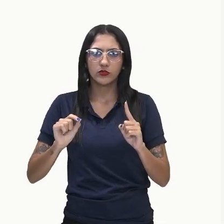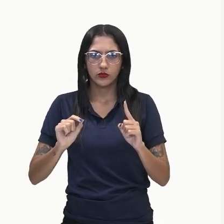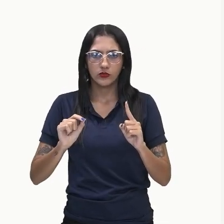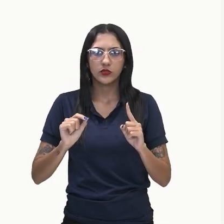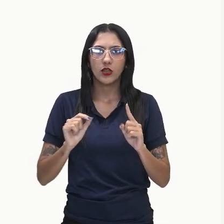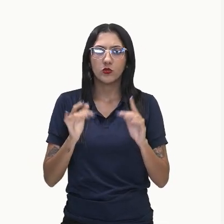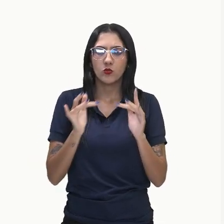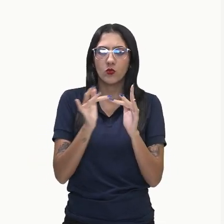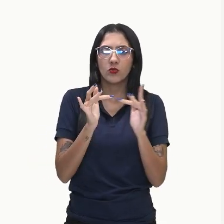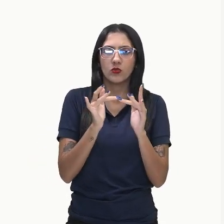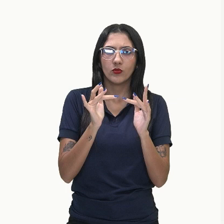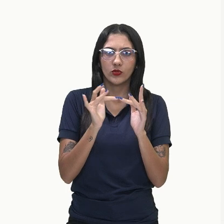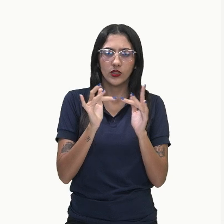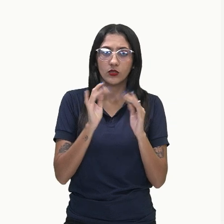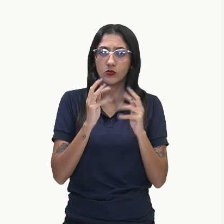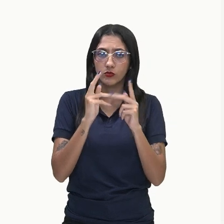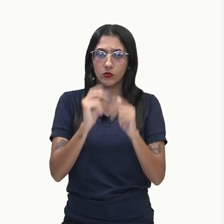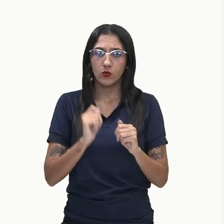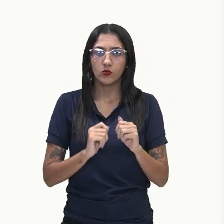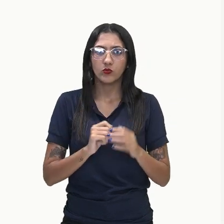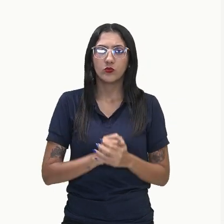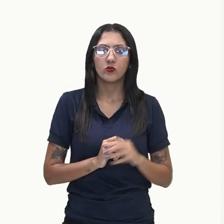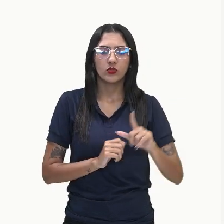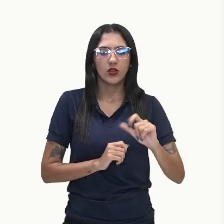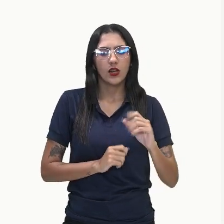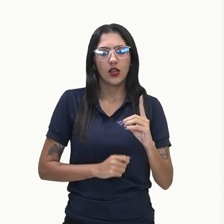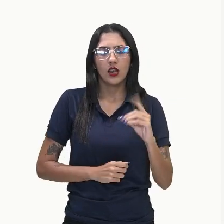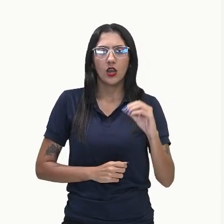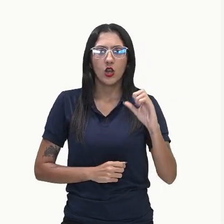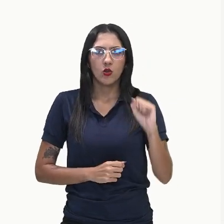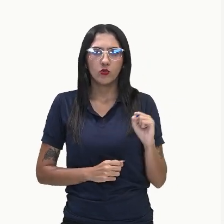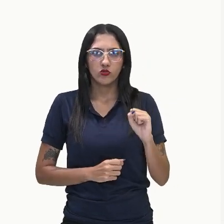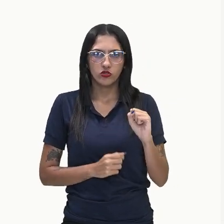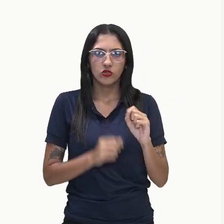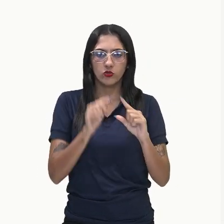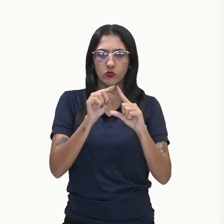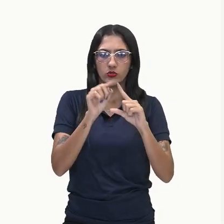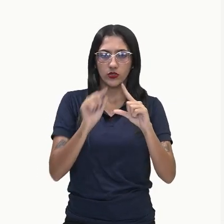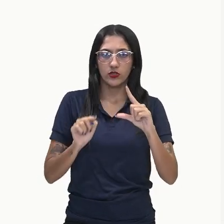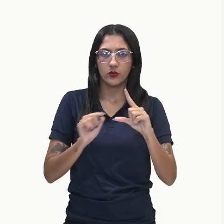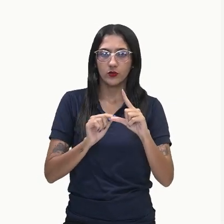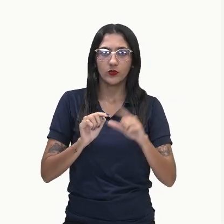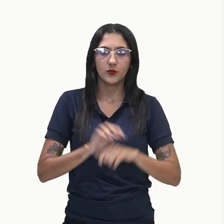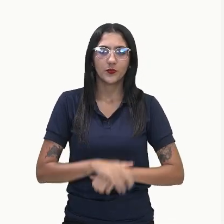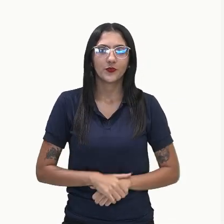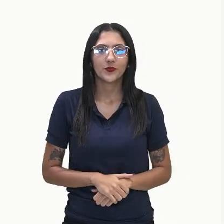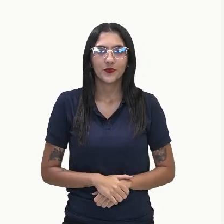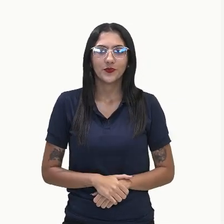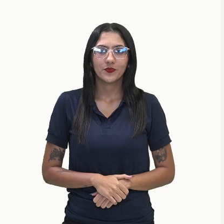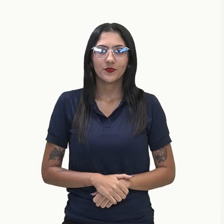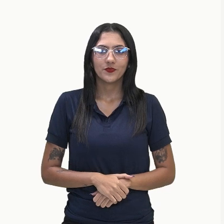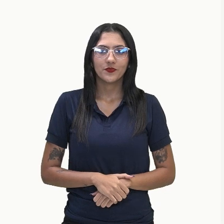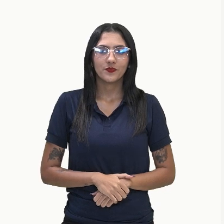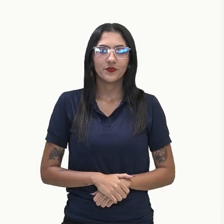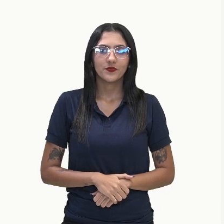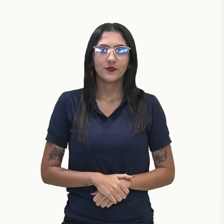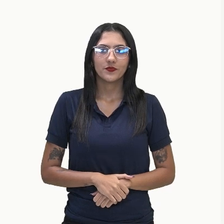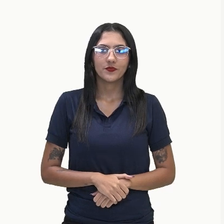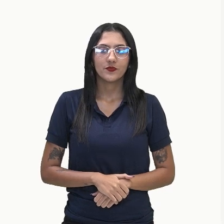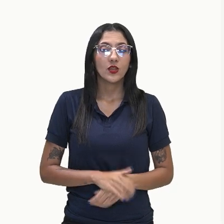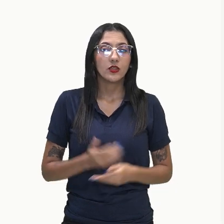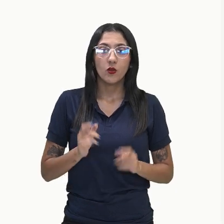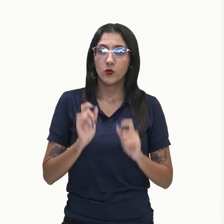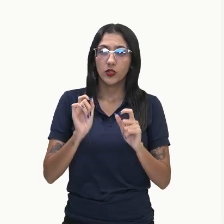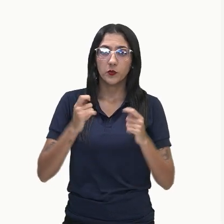encontro entre os dois lados, né? Entre dois lados de um triângulo. Tudo bem? Então, o que é que nós temos que